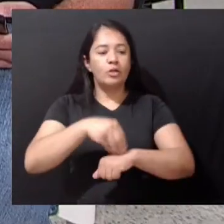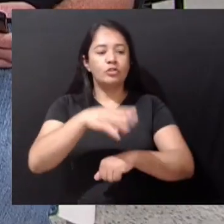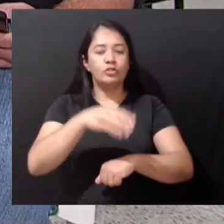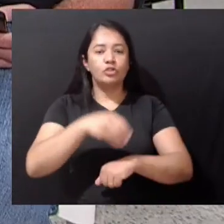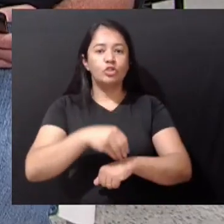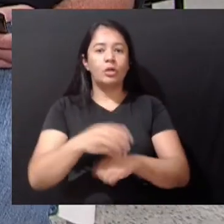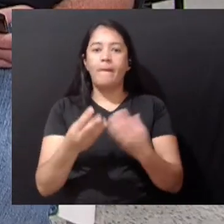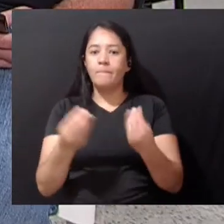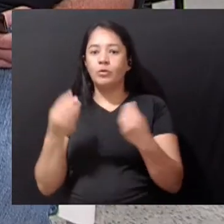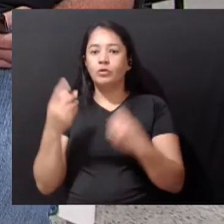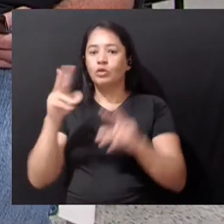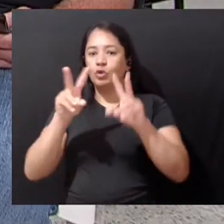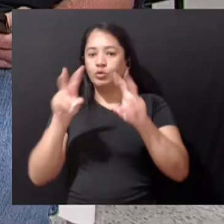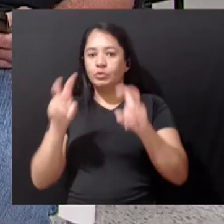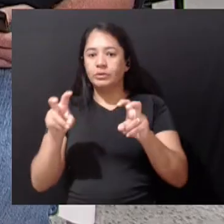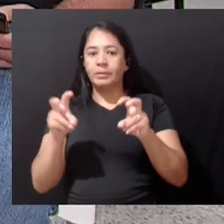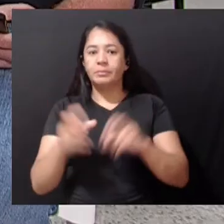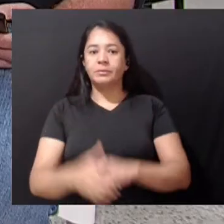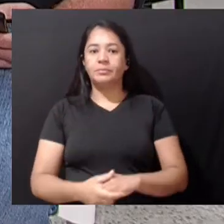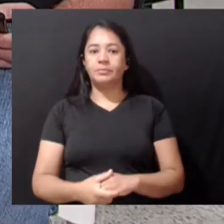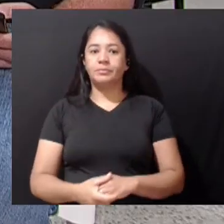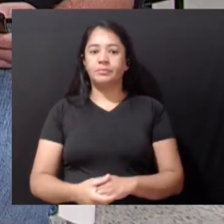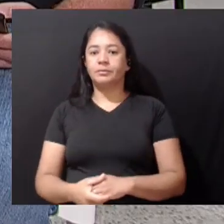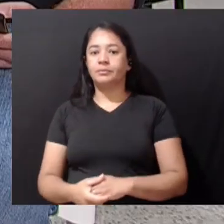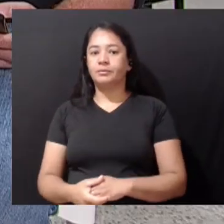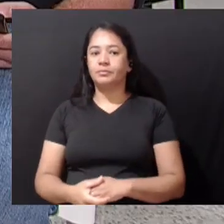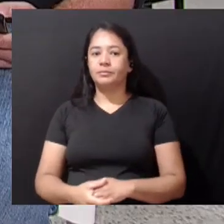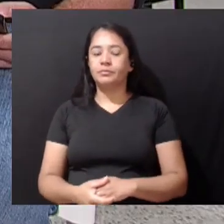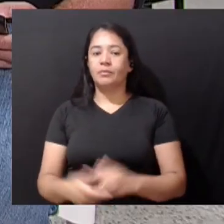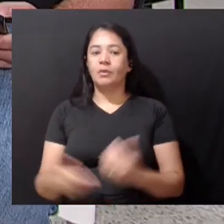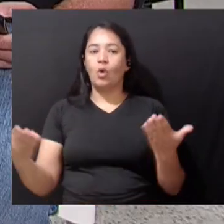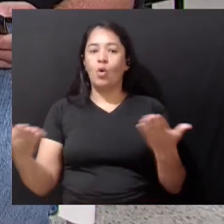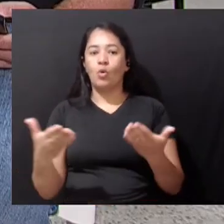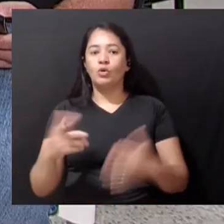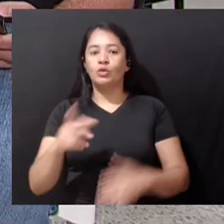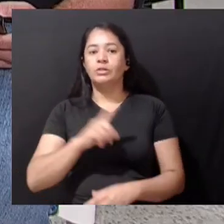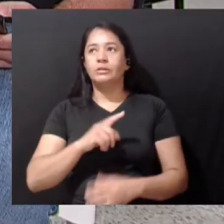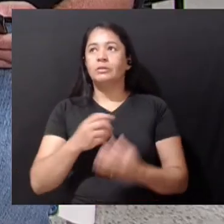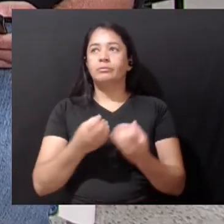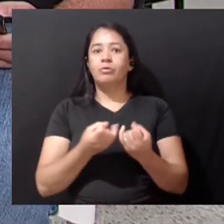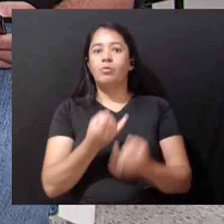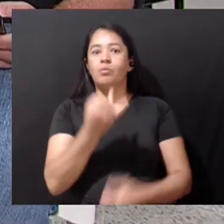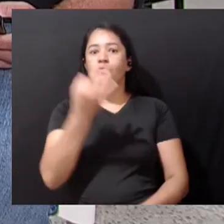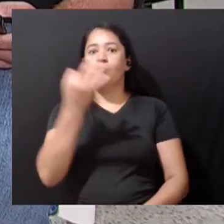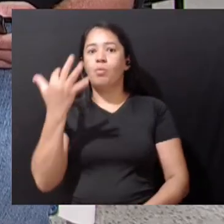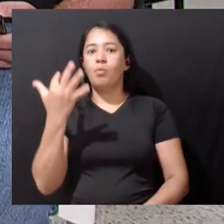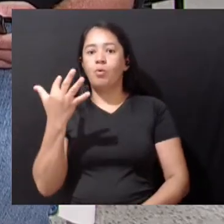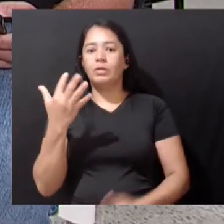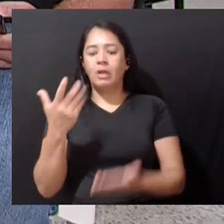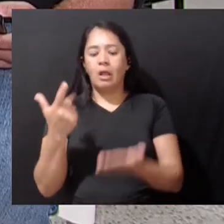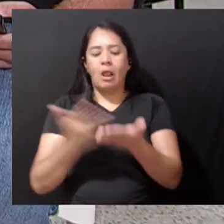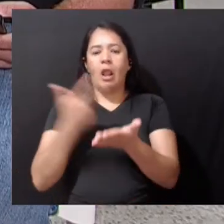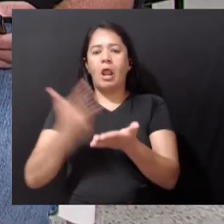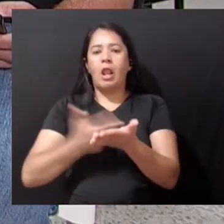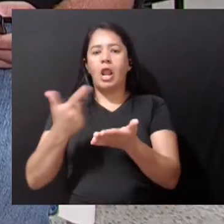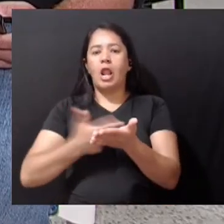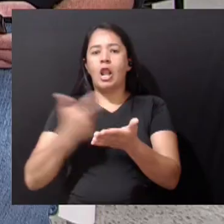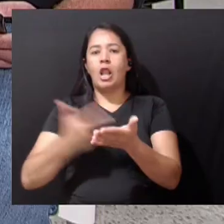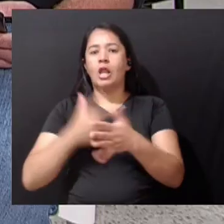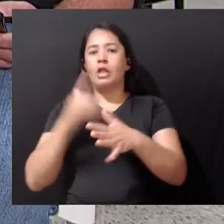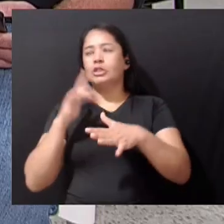que são recorrentes. Hoje em dia tem uma infinidade de páginas nas redes sociais que